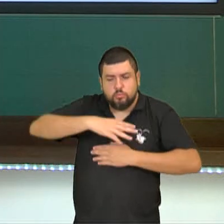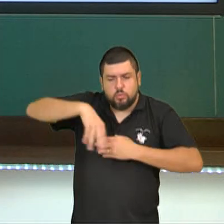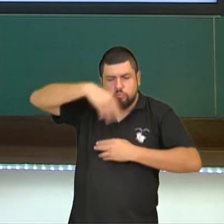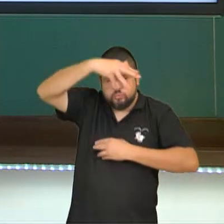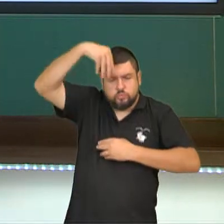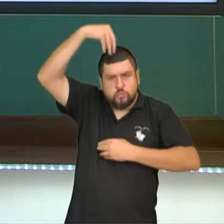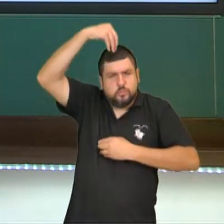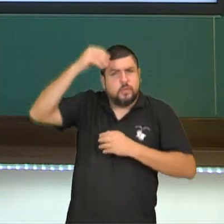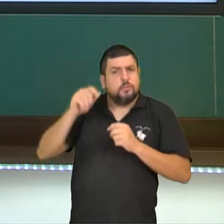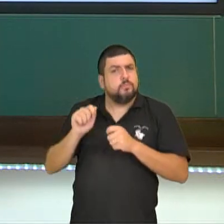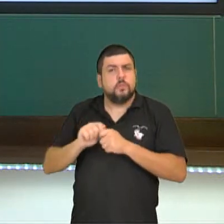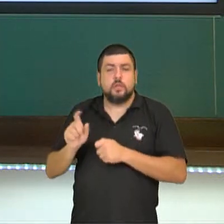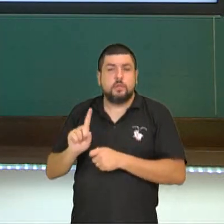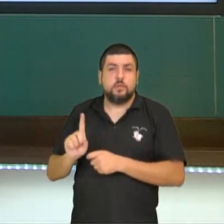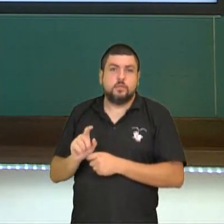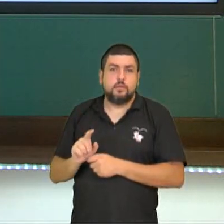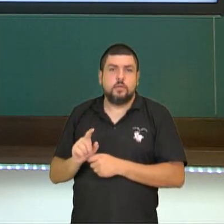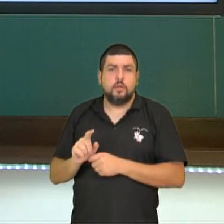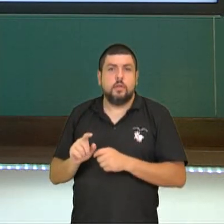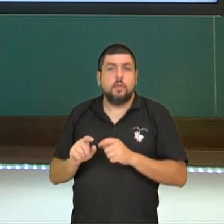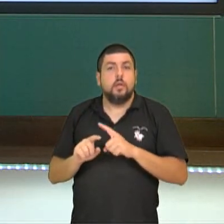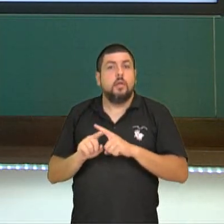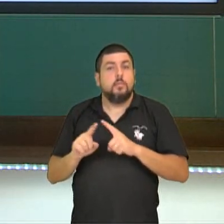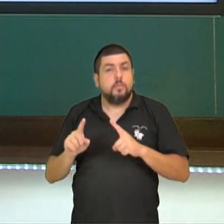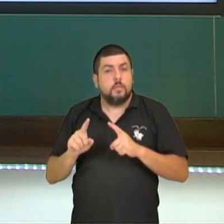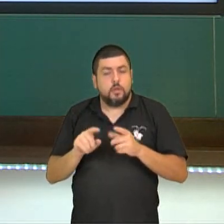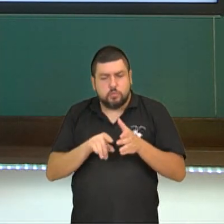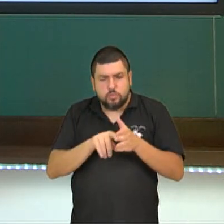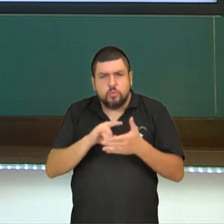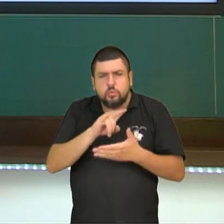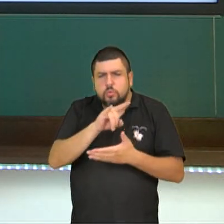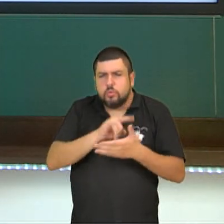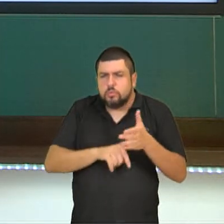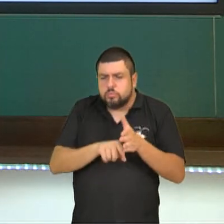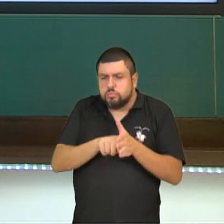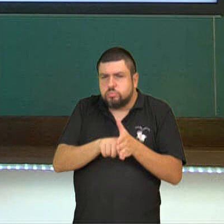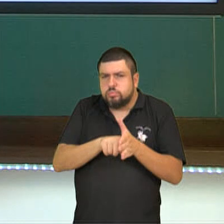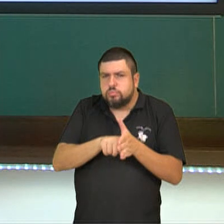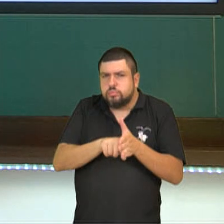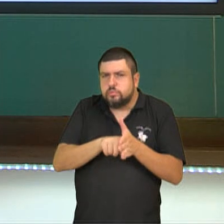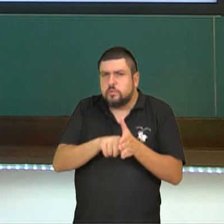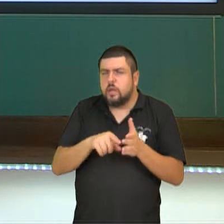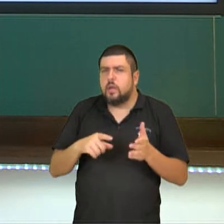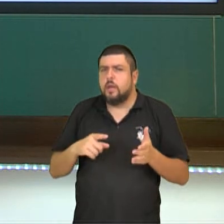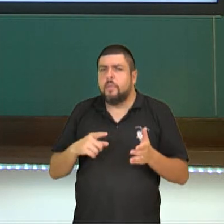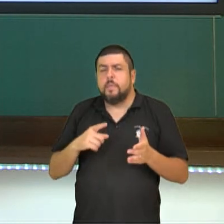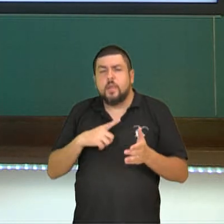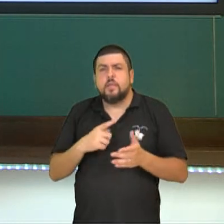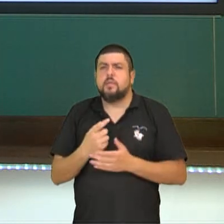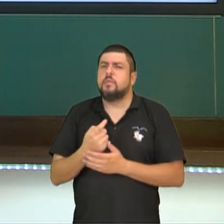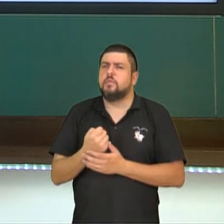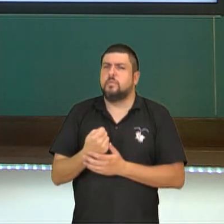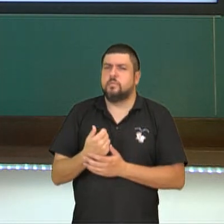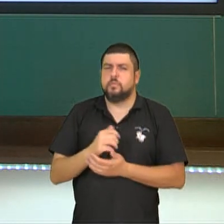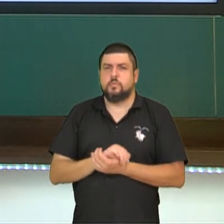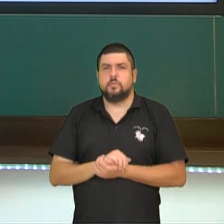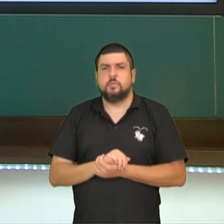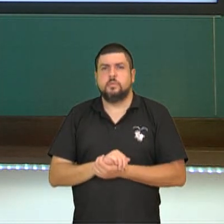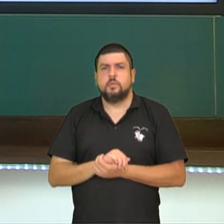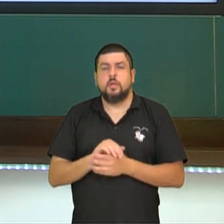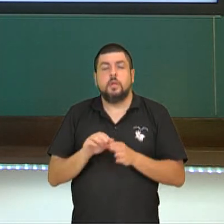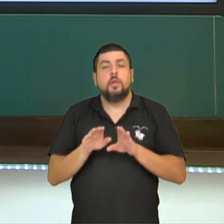histórica. Mas as poucas fontes escritas no Reino de Kush ainda para piorar a situação. Isso dificulta também saber. Ainda